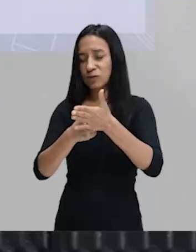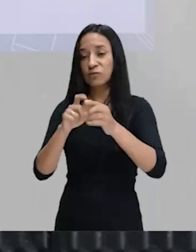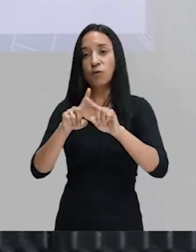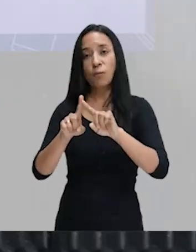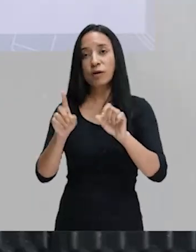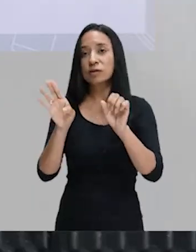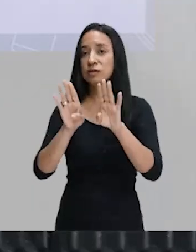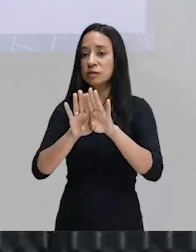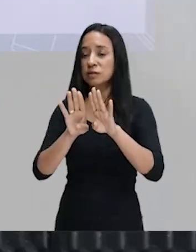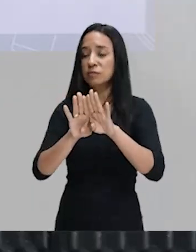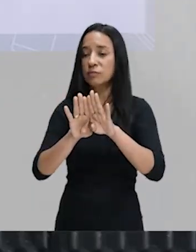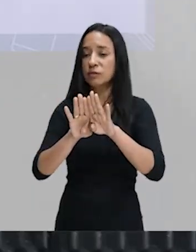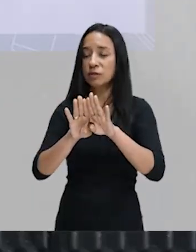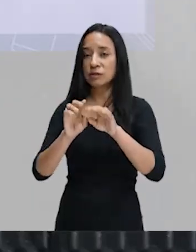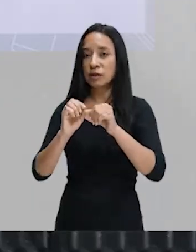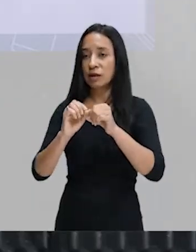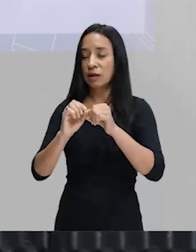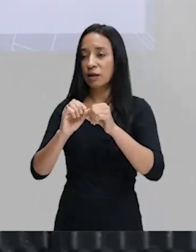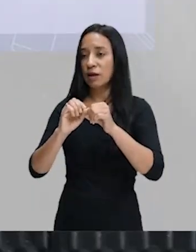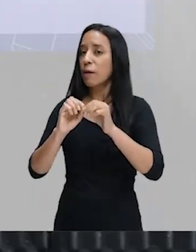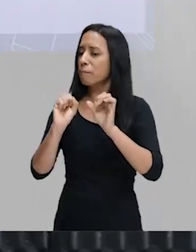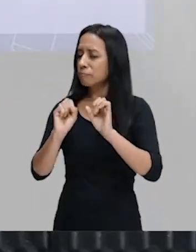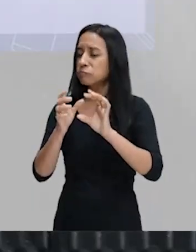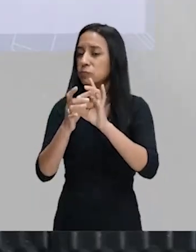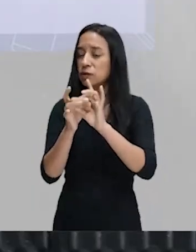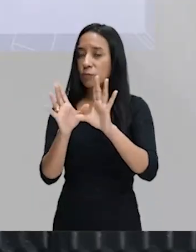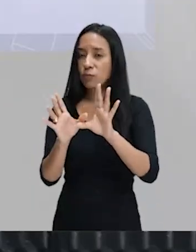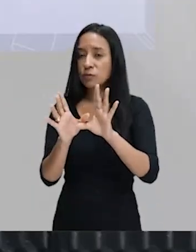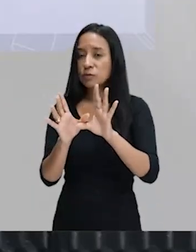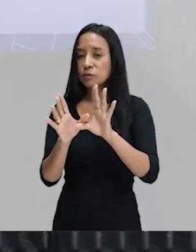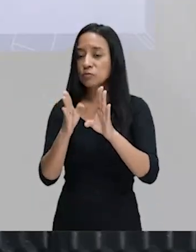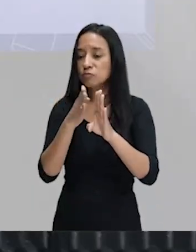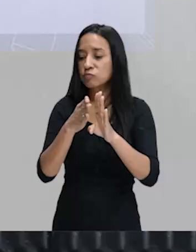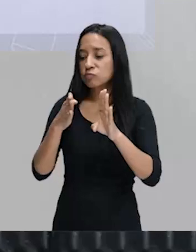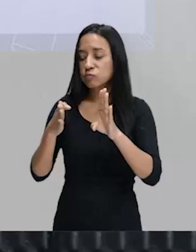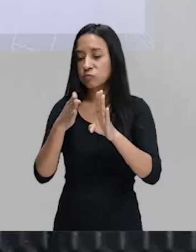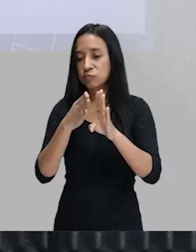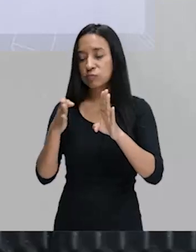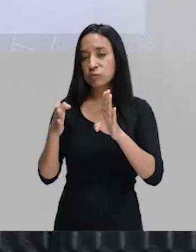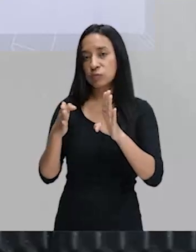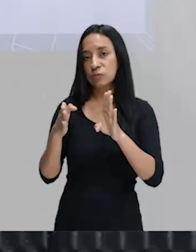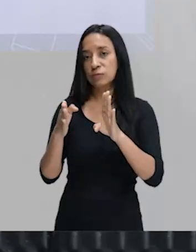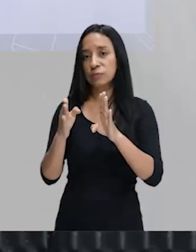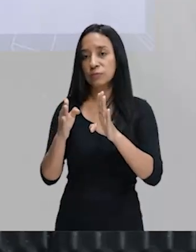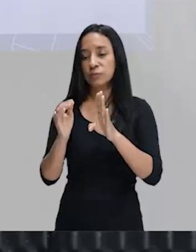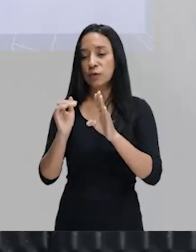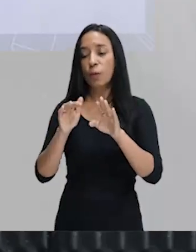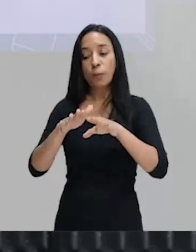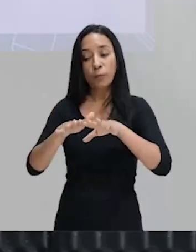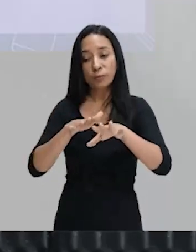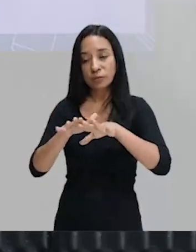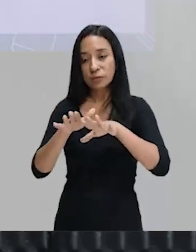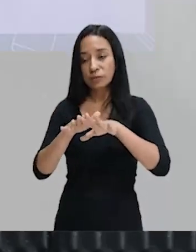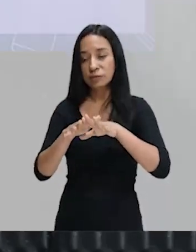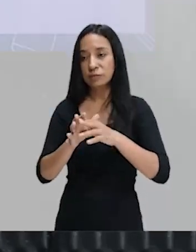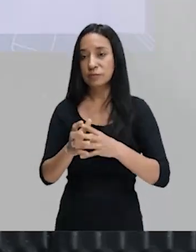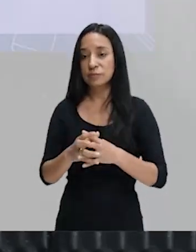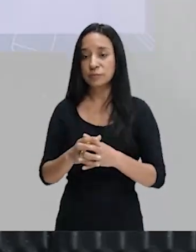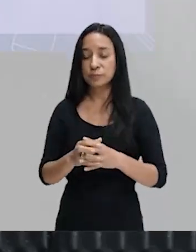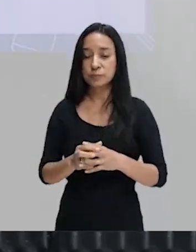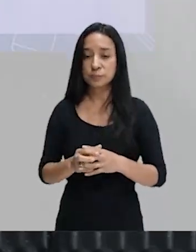mesmo jeito que era a sociedade de castas. Né? Ele está no meio do caminho, em termos de mobilidade.